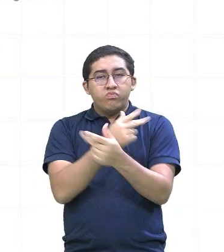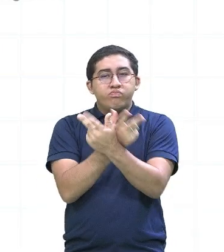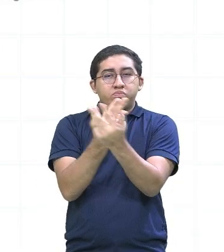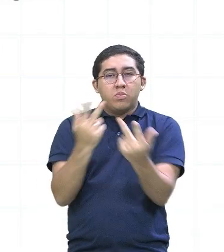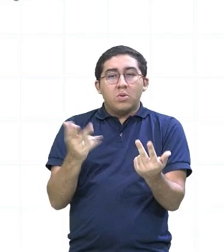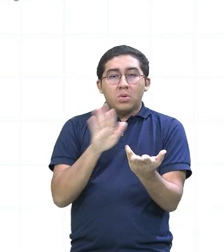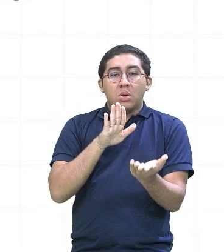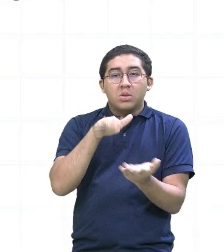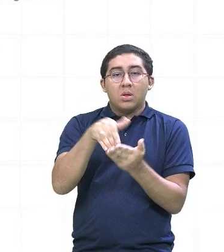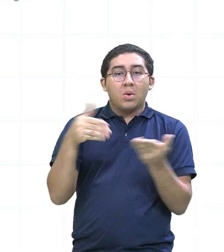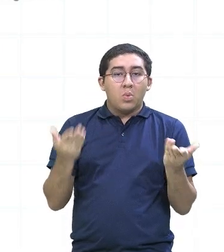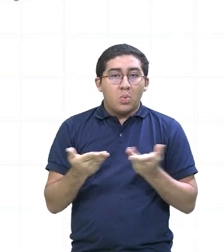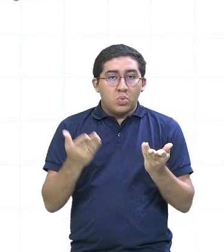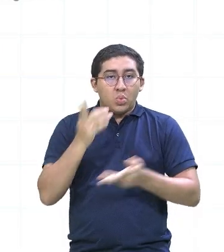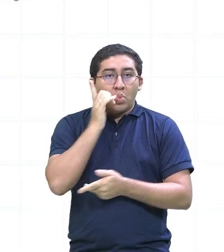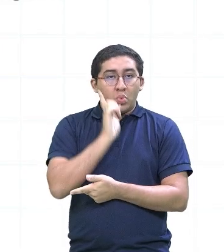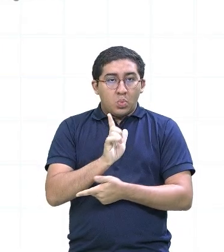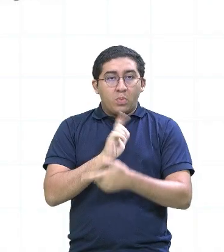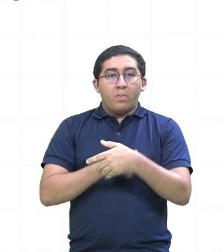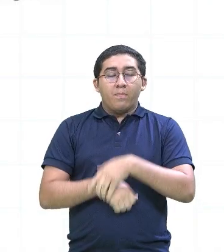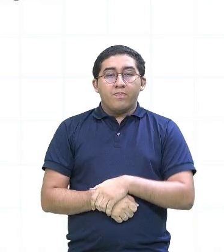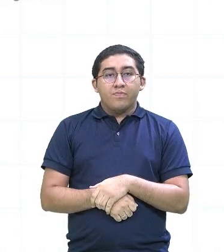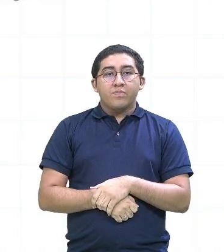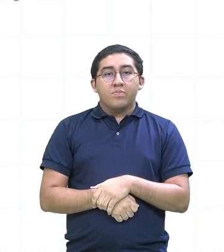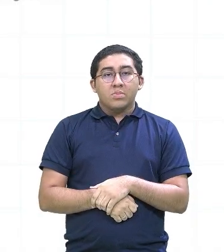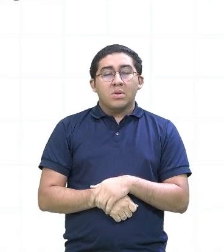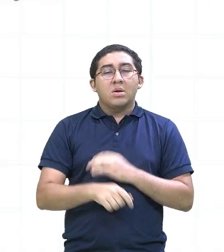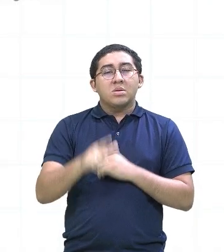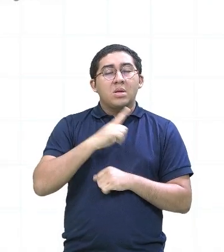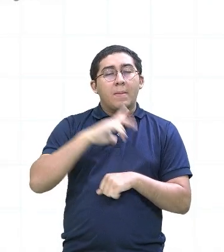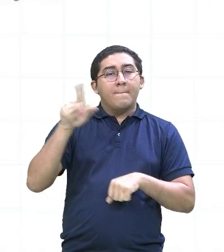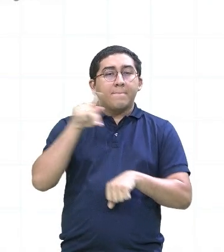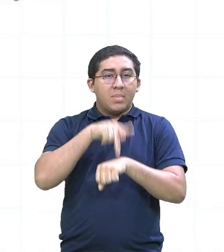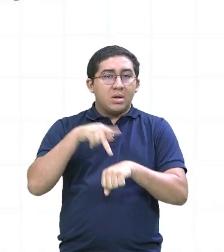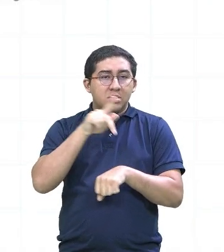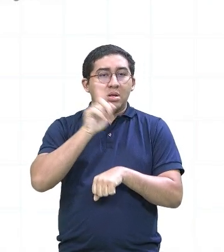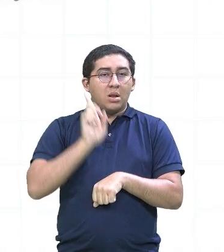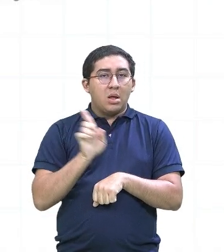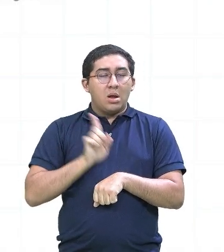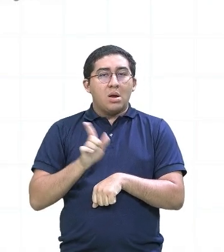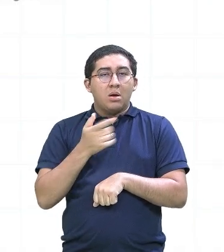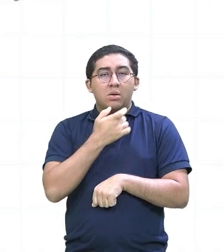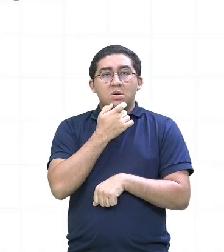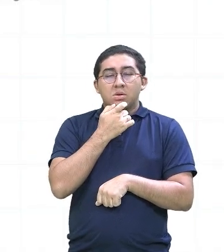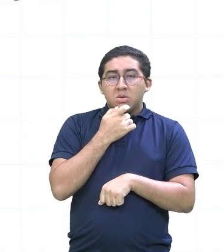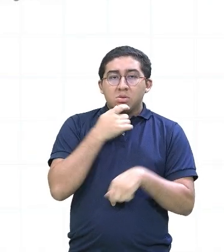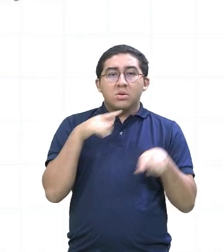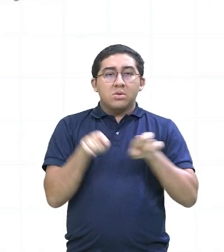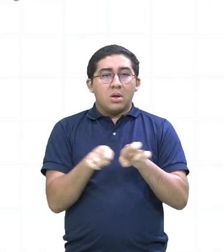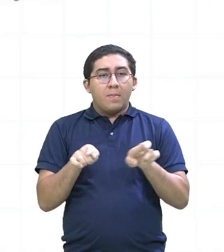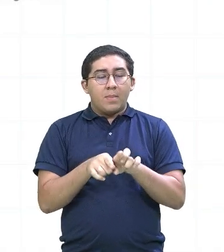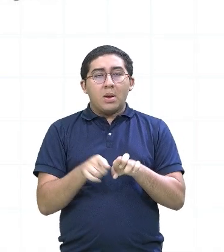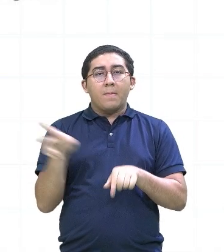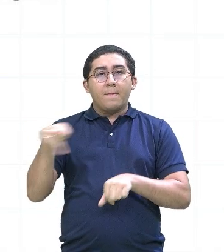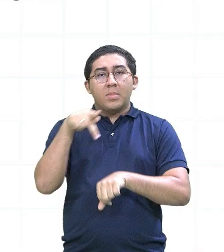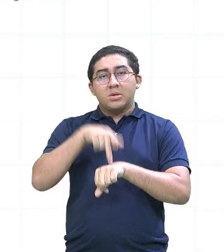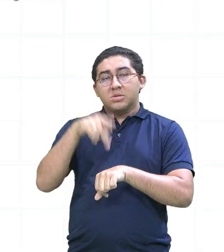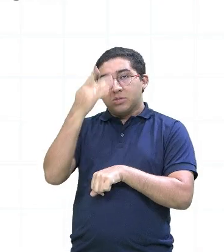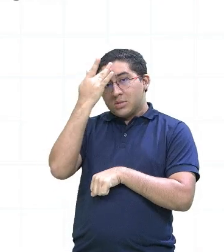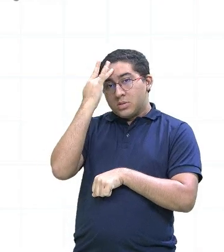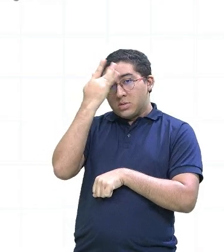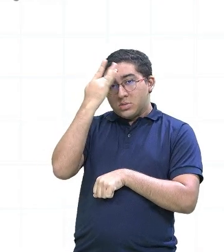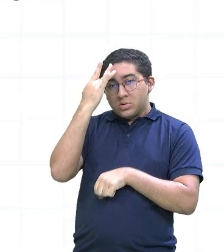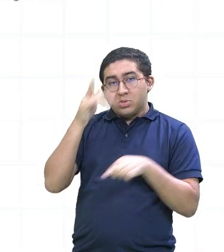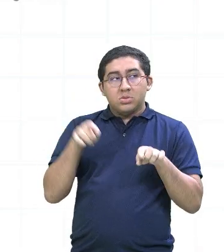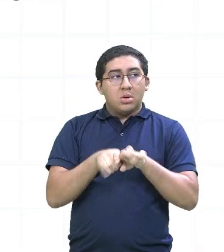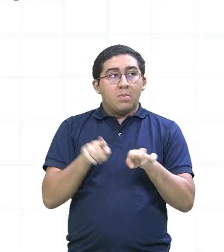hoje. Então, ele é uma paixão nacional em países como Reino Unido, Índia e Paquistão.